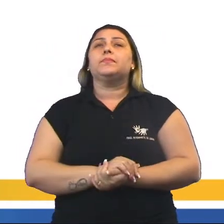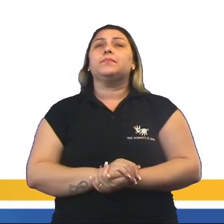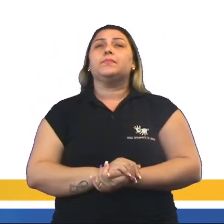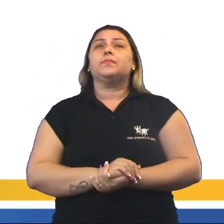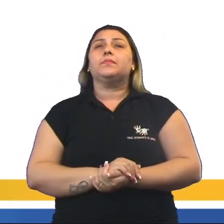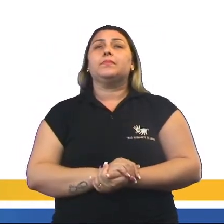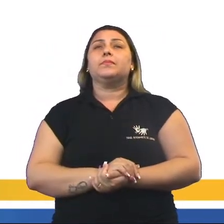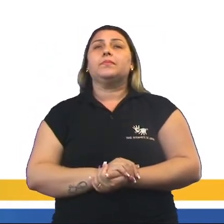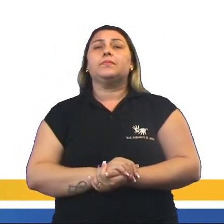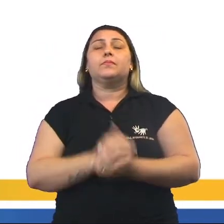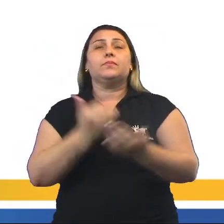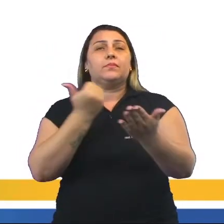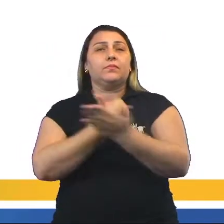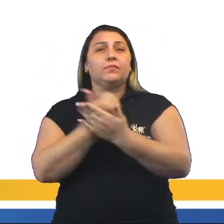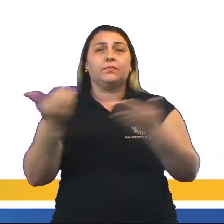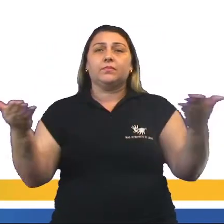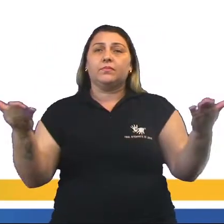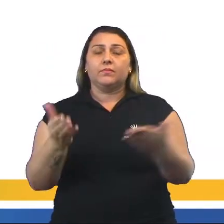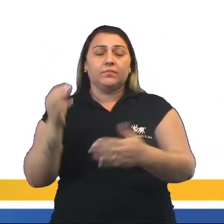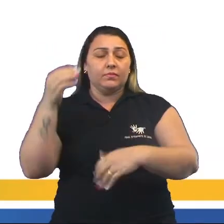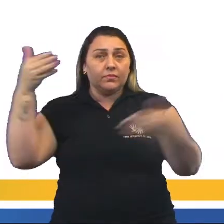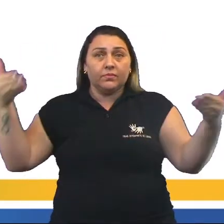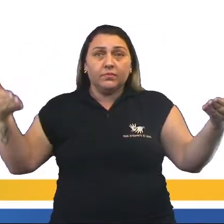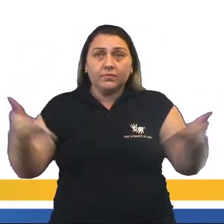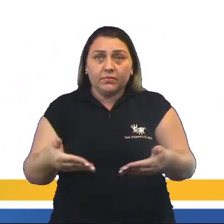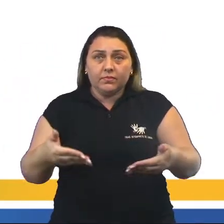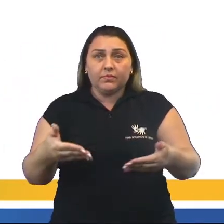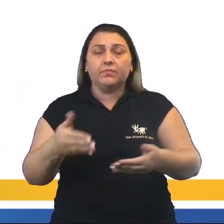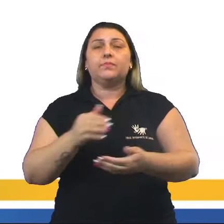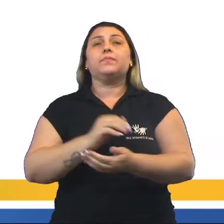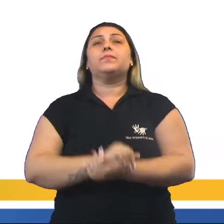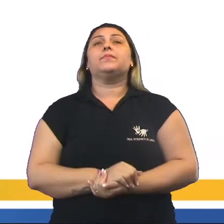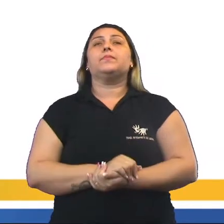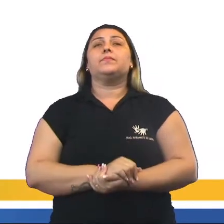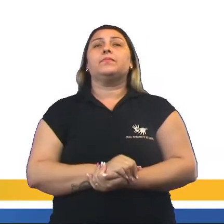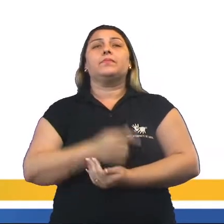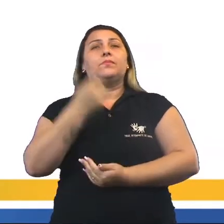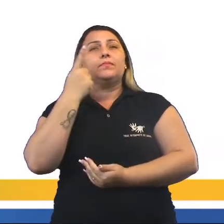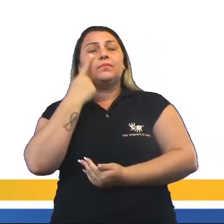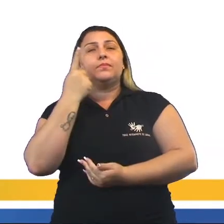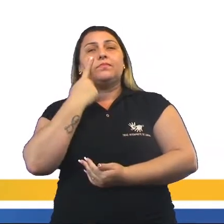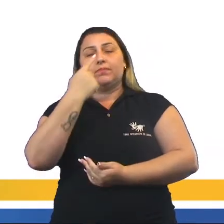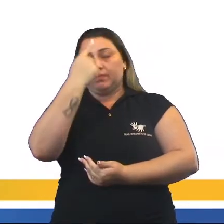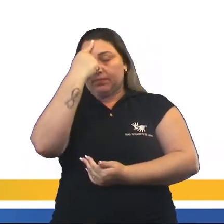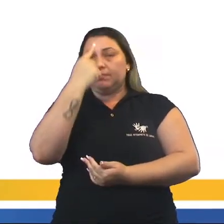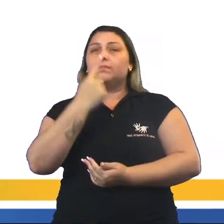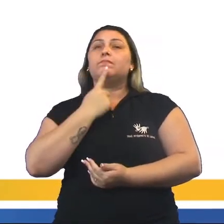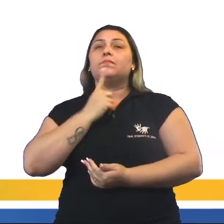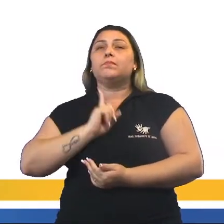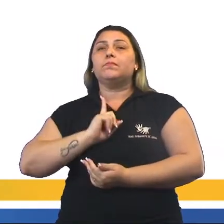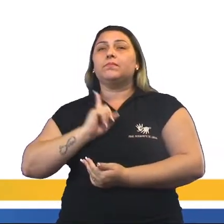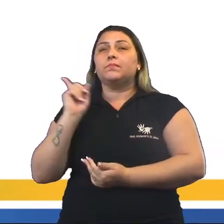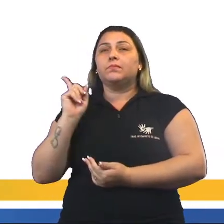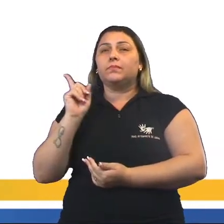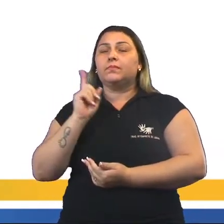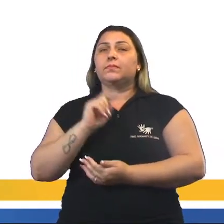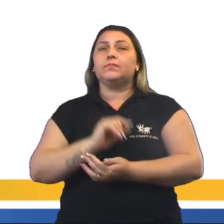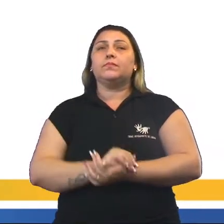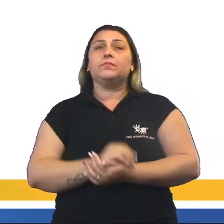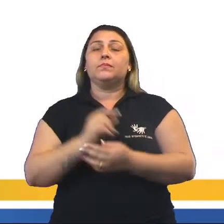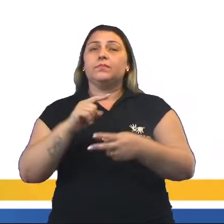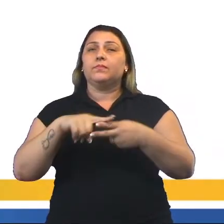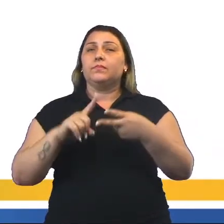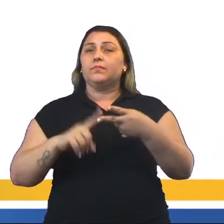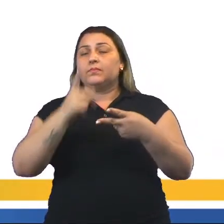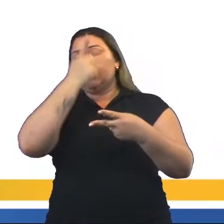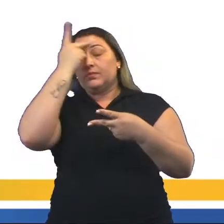acontecendo. Então, essa ação está acontecendo no momento, está sendo feita neste momento. Observem a imagem aí. Então, na imagem a gente tem duas